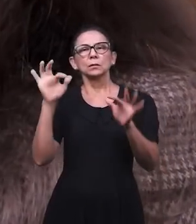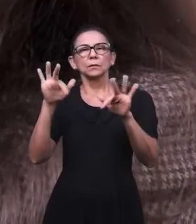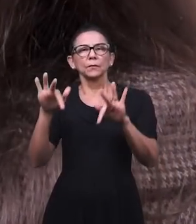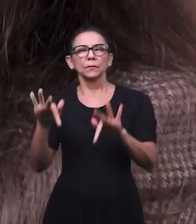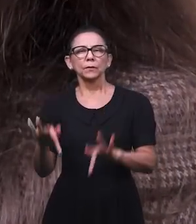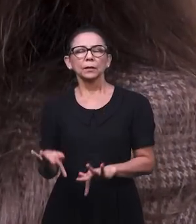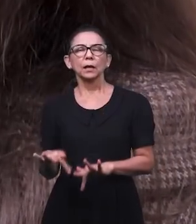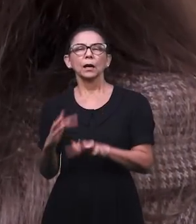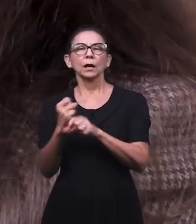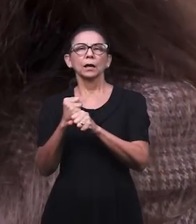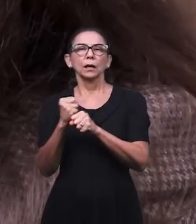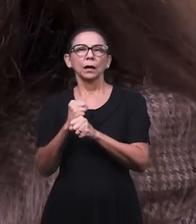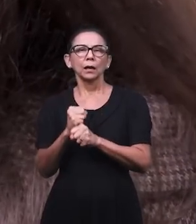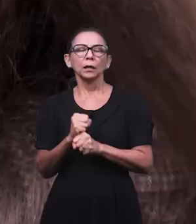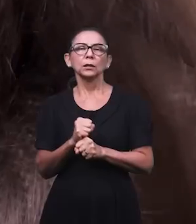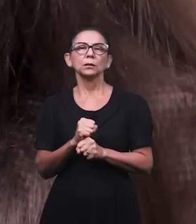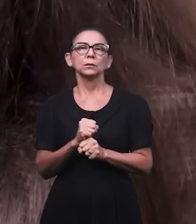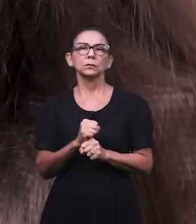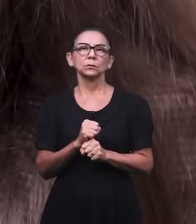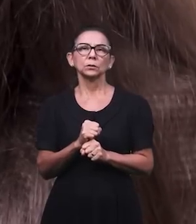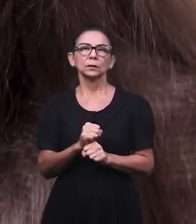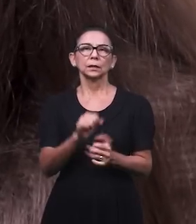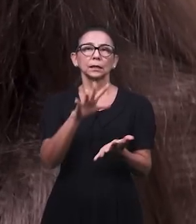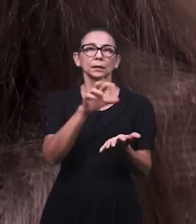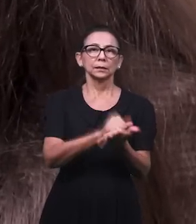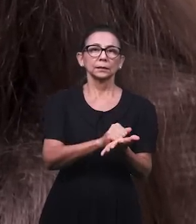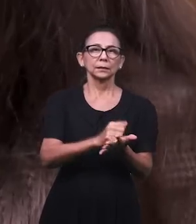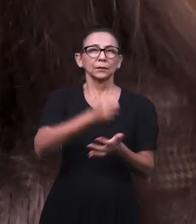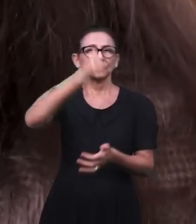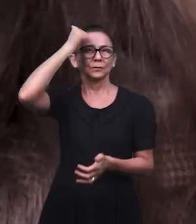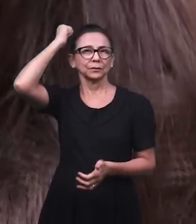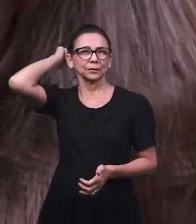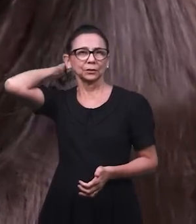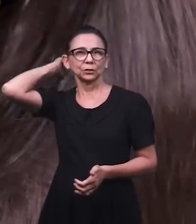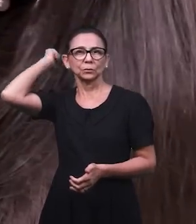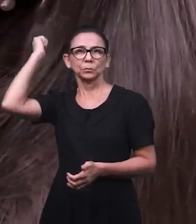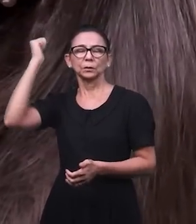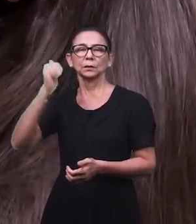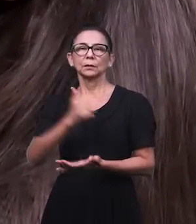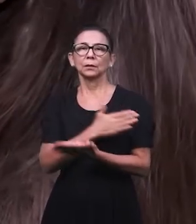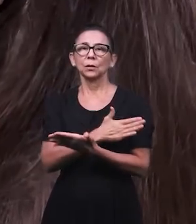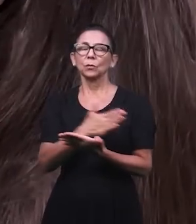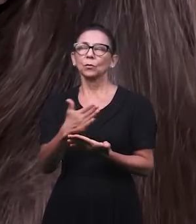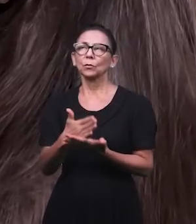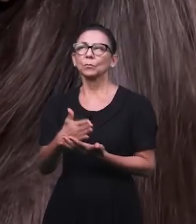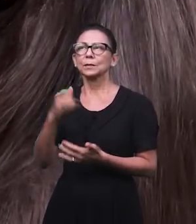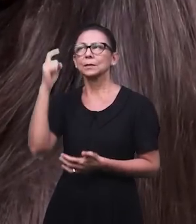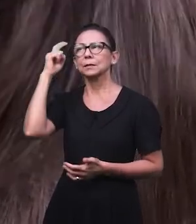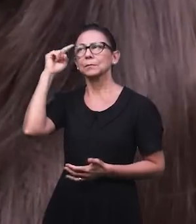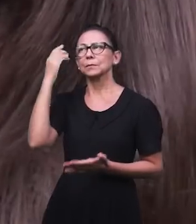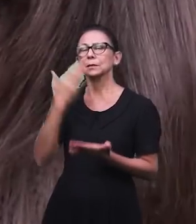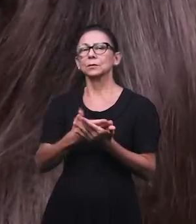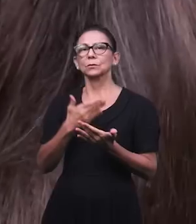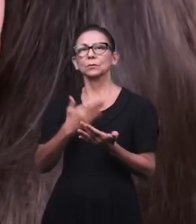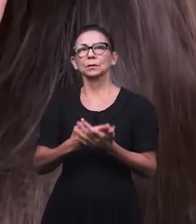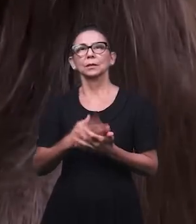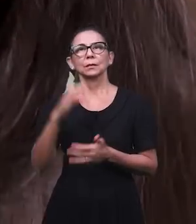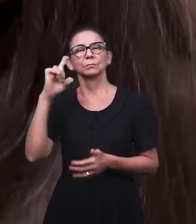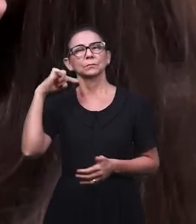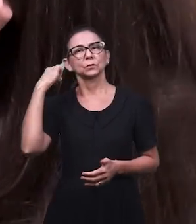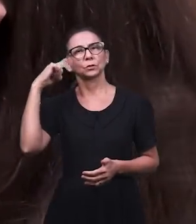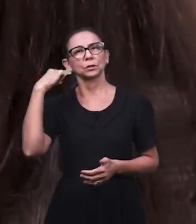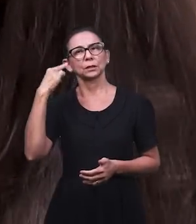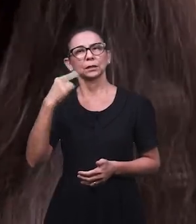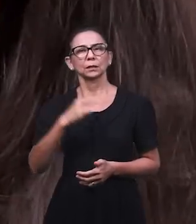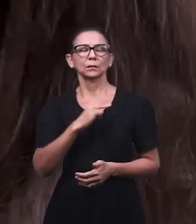fazendo as inscrições pros vestibulares. Começou a me incomodar demais essa questão do direito. Porque eu falei,